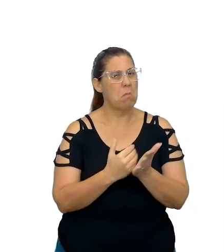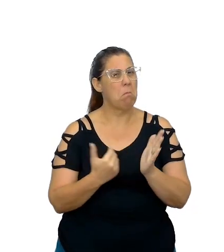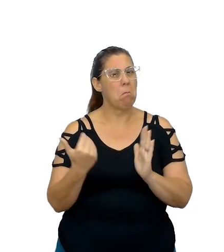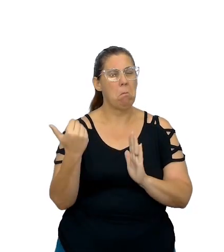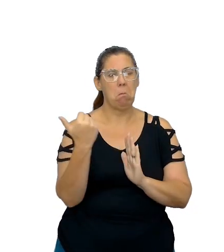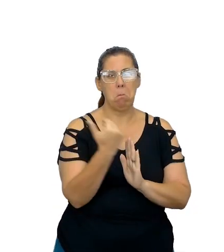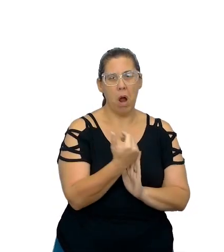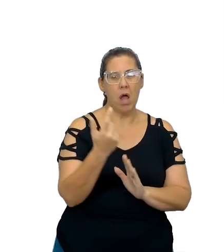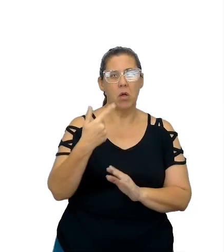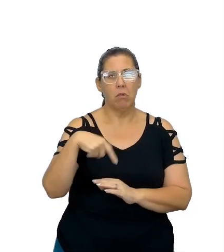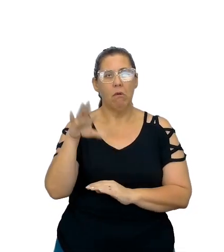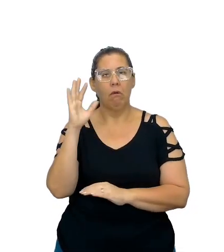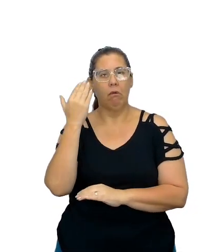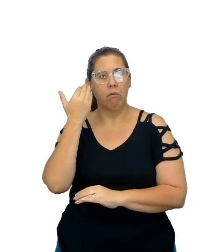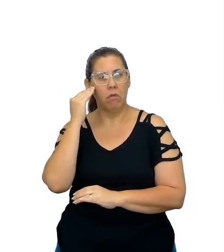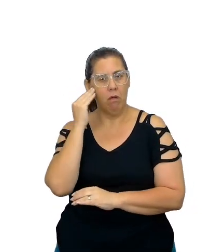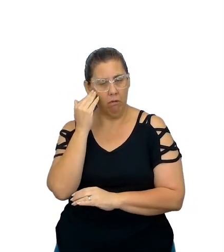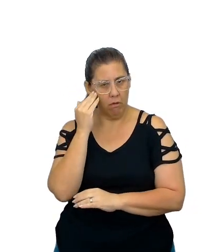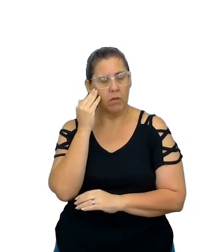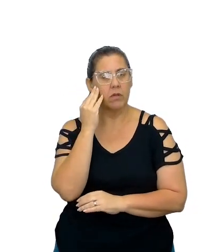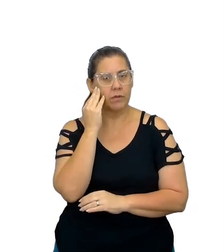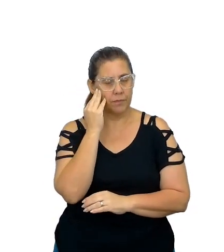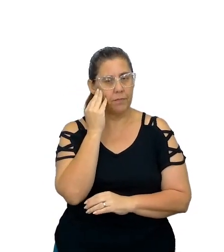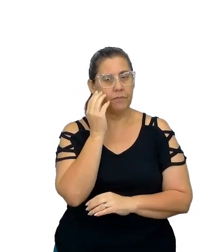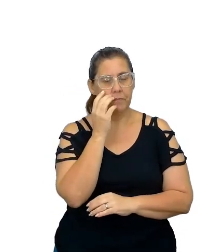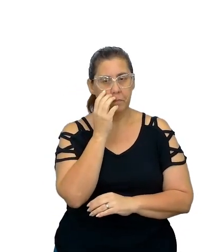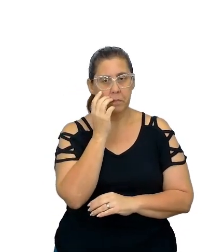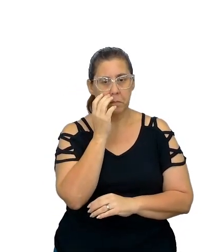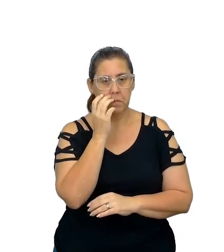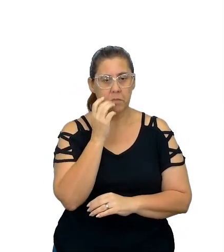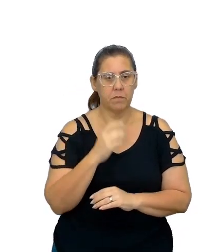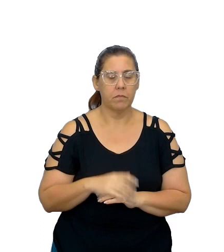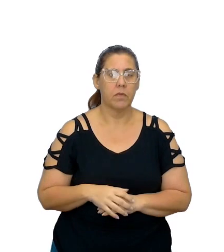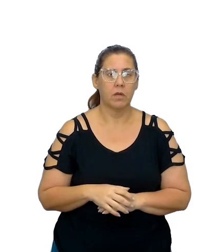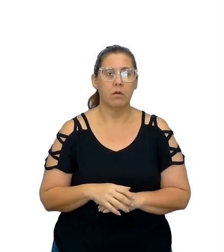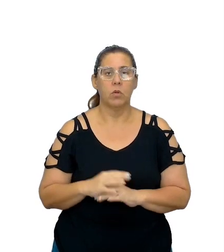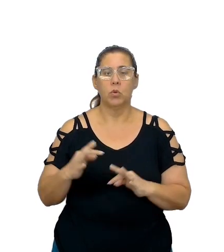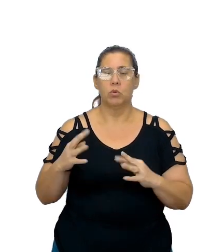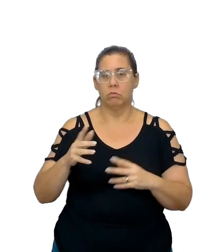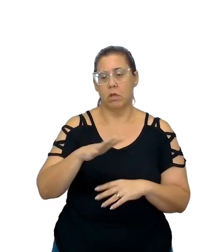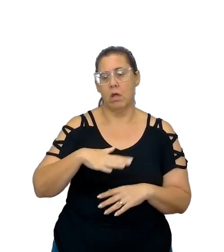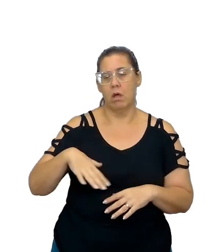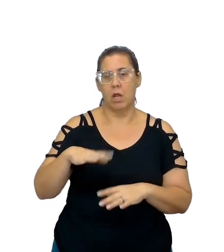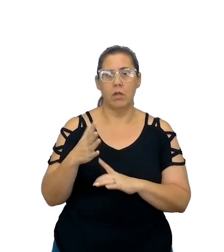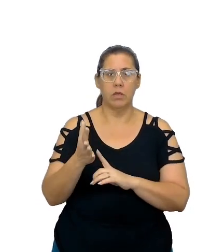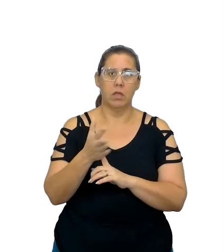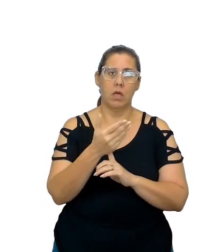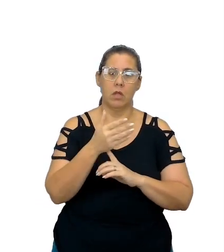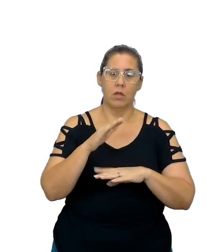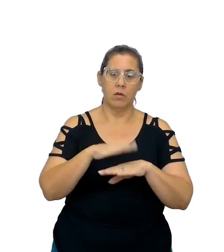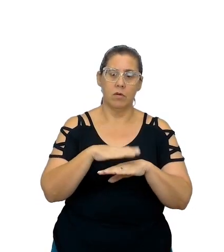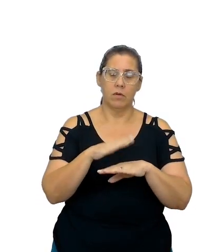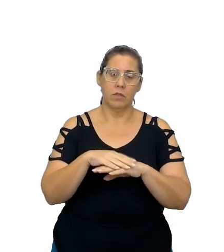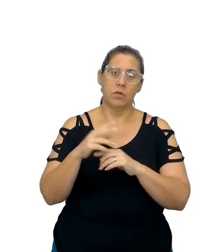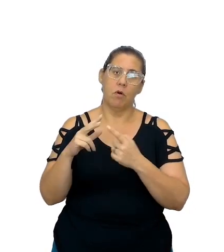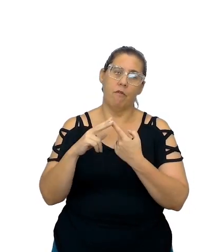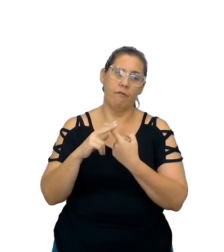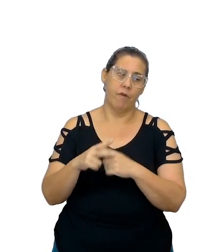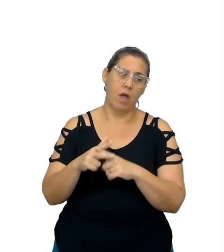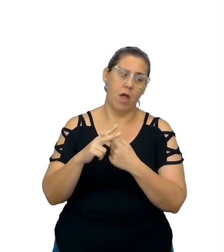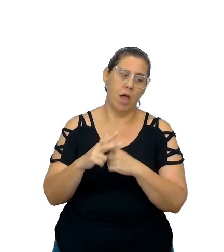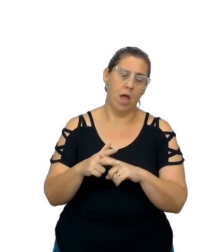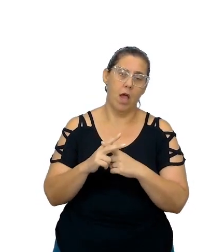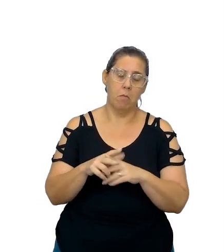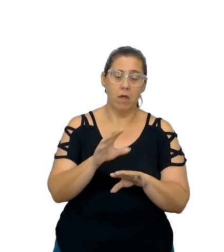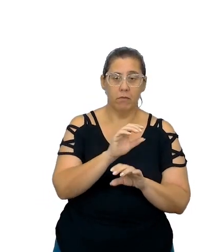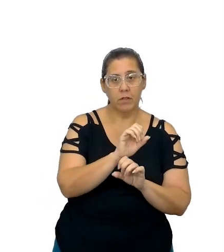tomemos posse, não é, desses recursos tecnológicos e façamos dele uma ferramenta